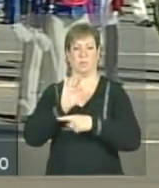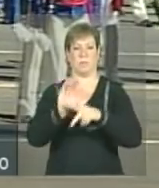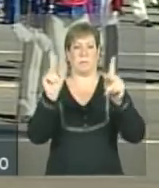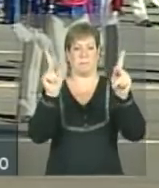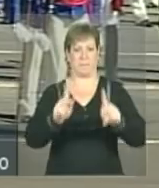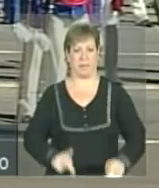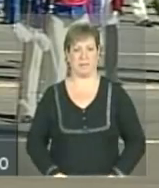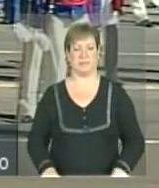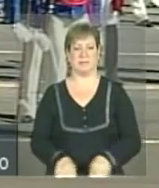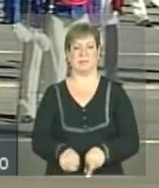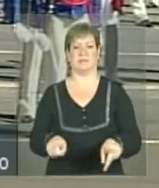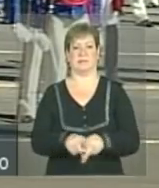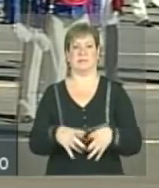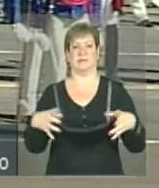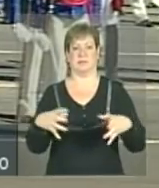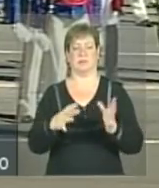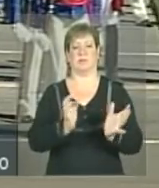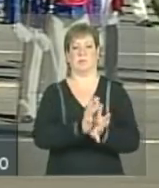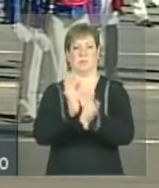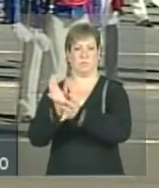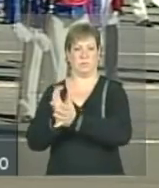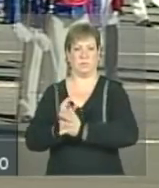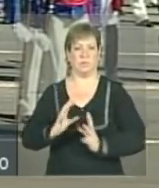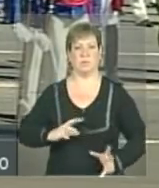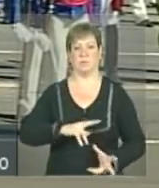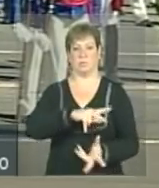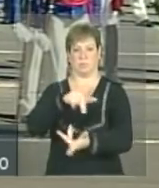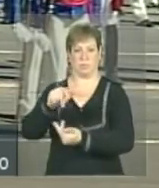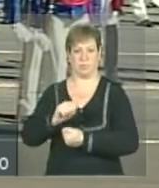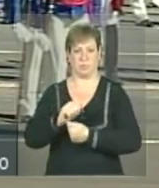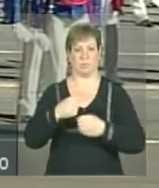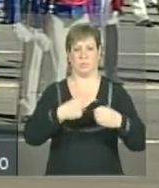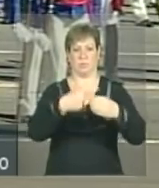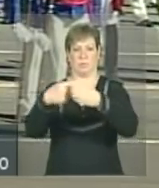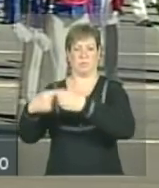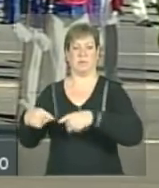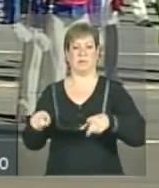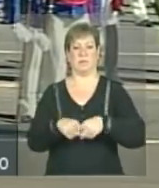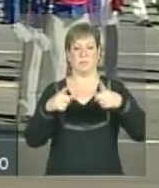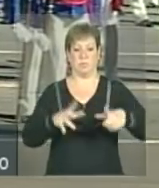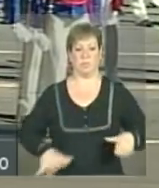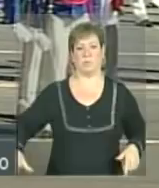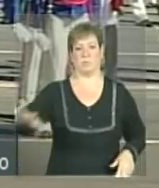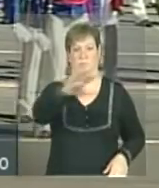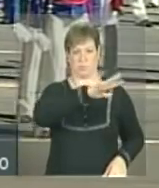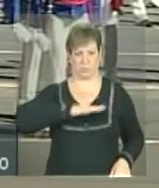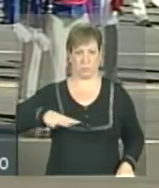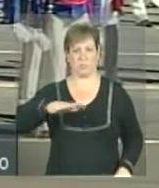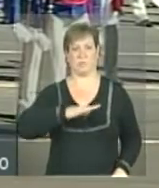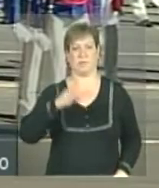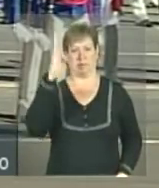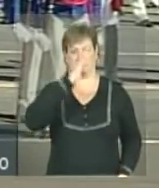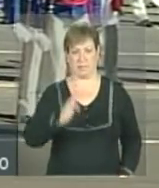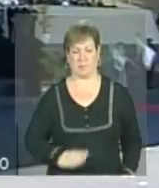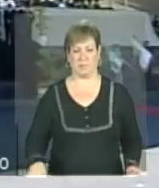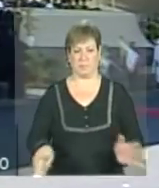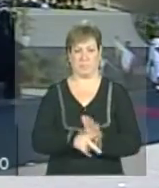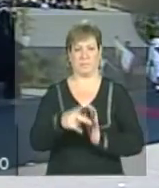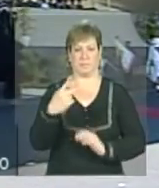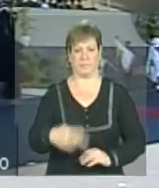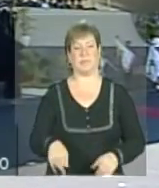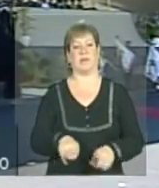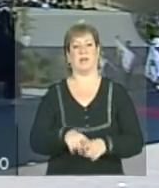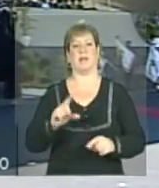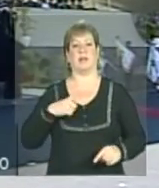sob a égide de organismos internacionais, e também em sua atuação em território nacional, seja no apoio à ocupação